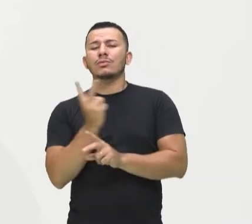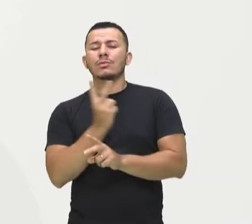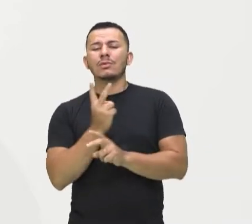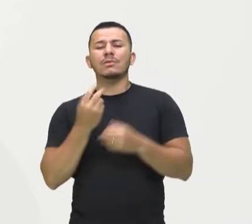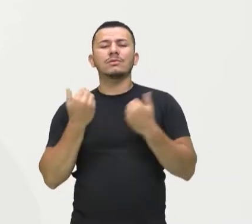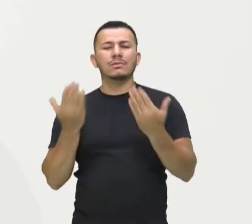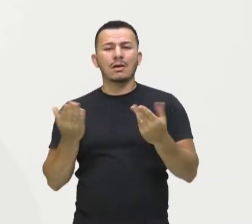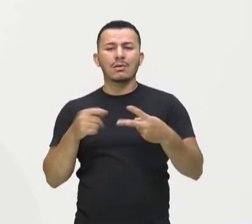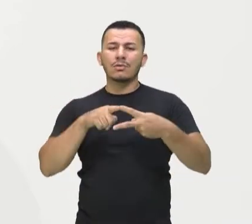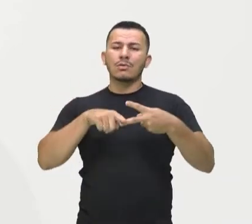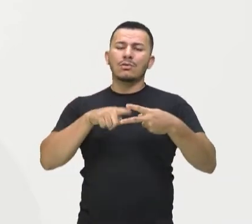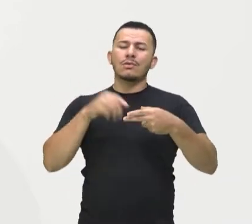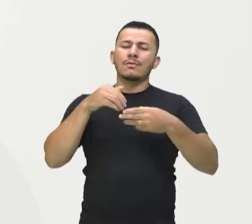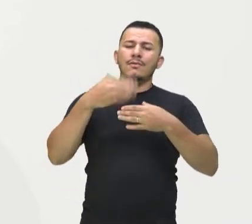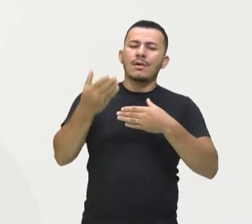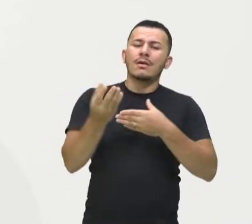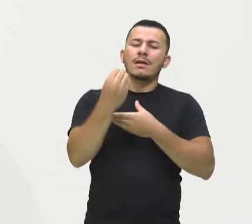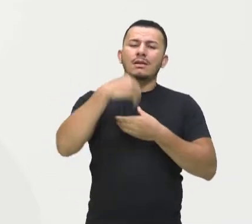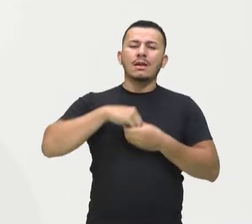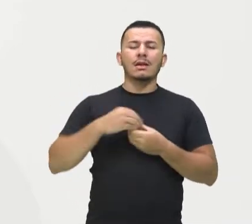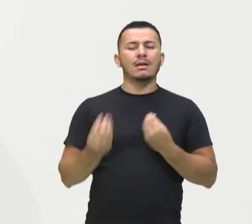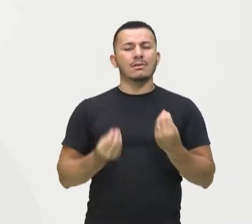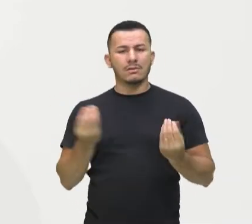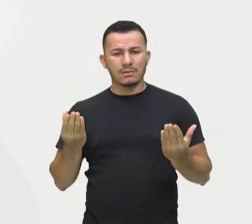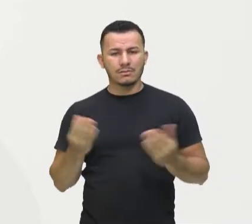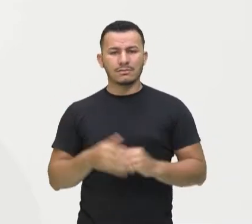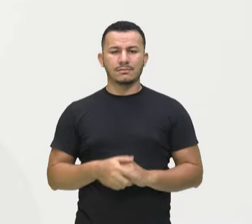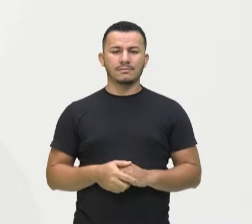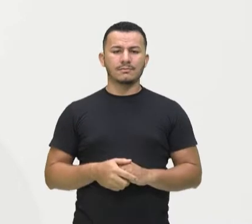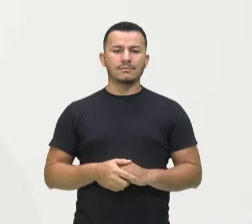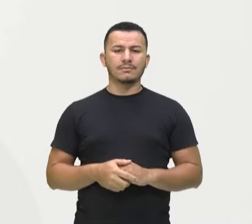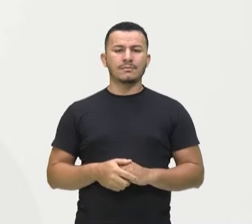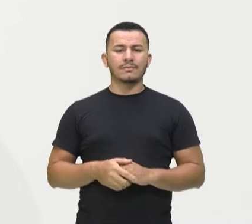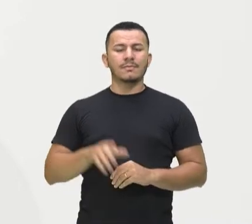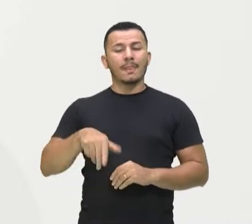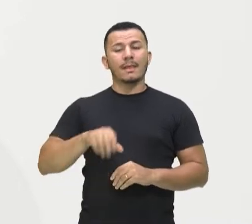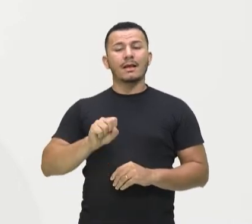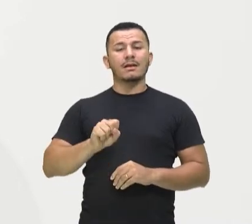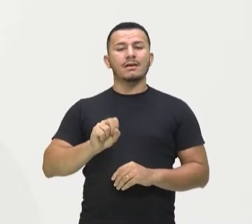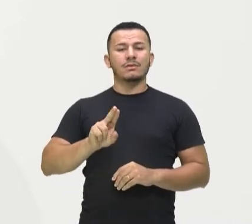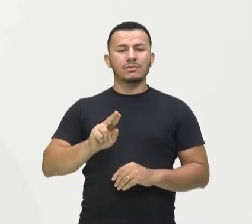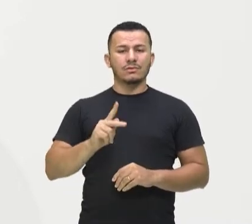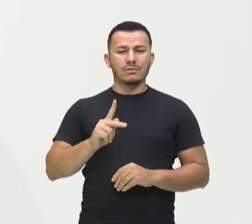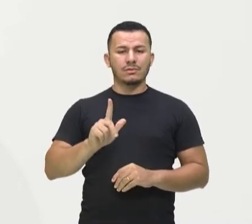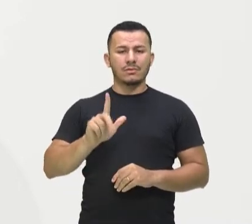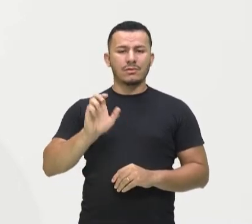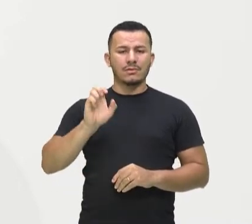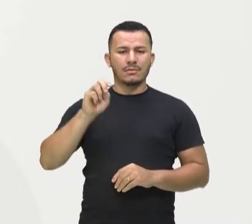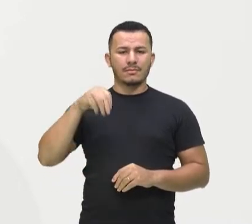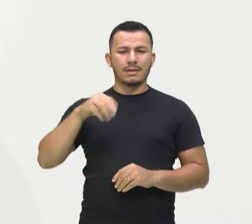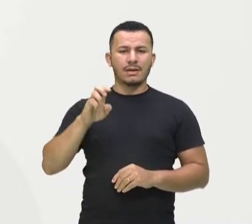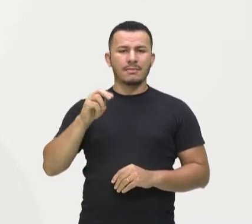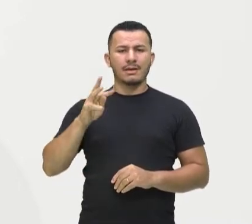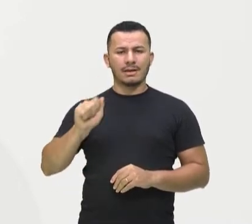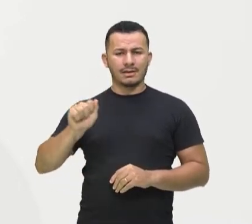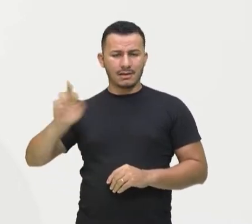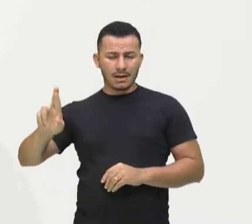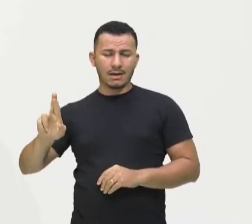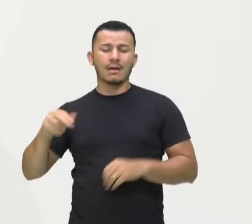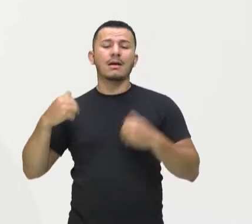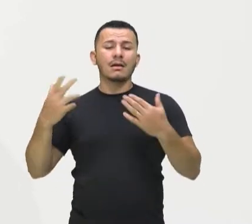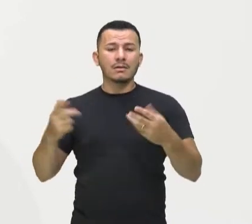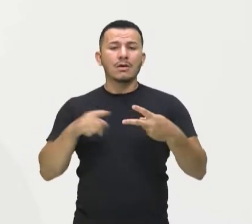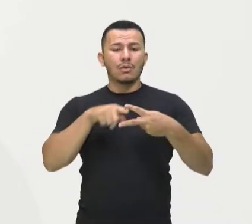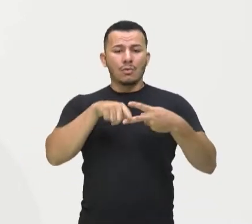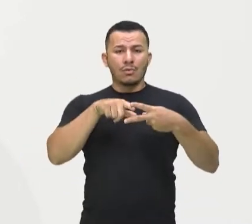existente entre o ângulo interno e o externo? Eles são suplementares, certo? Logo, o ângulo externo é definido